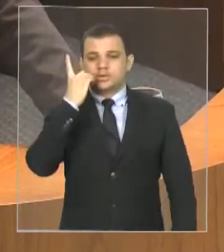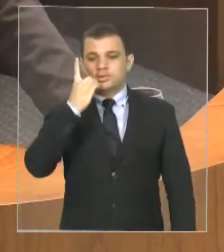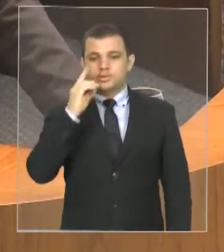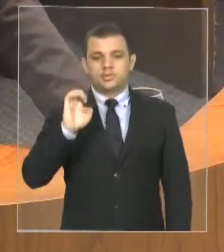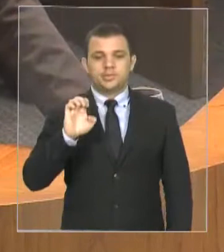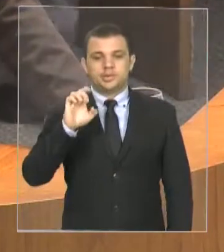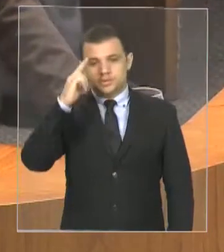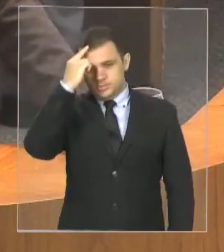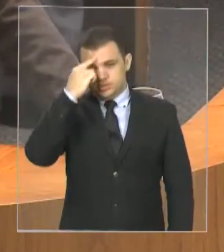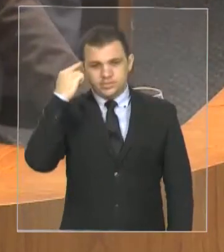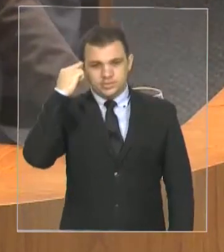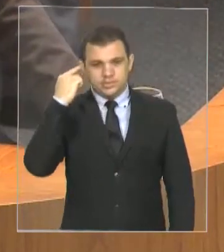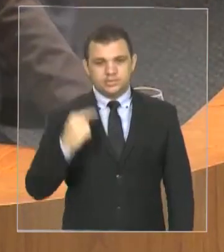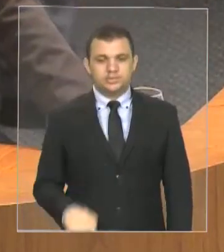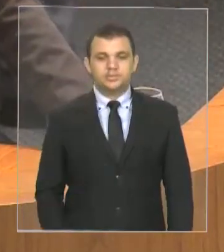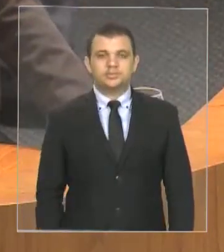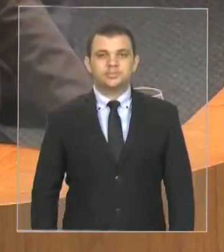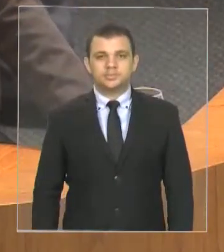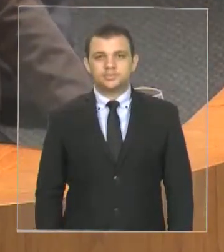Gama?